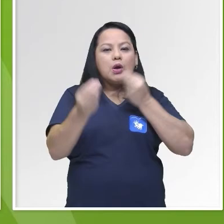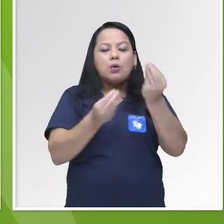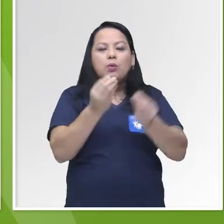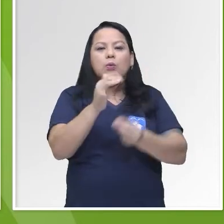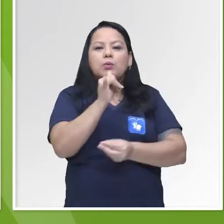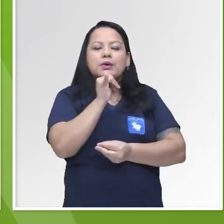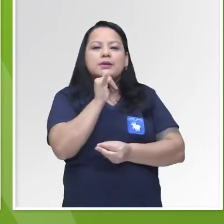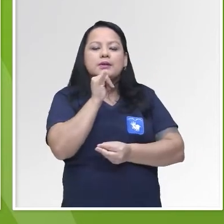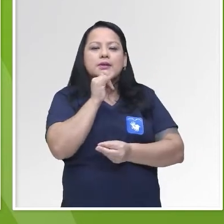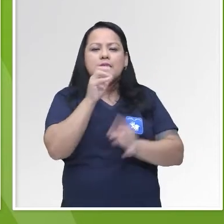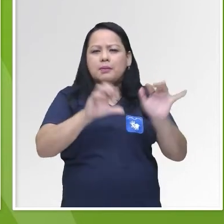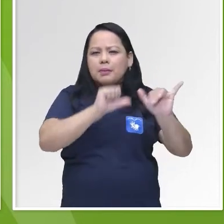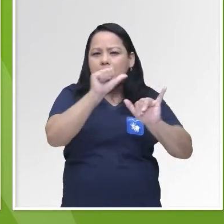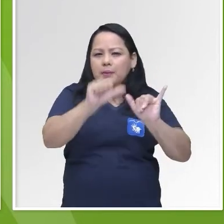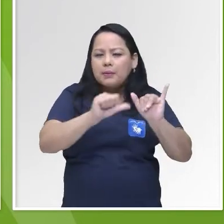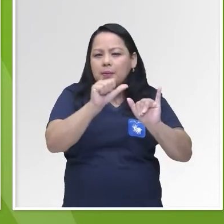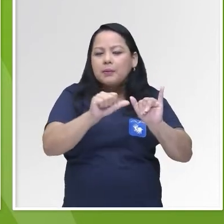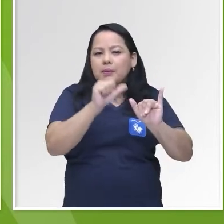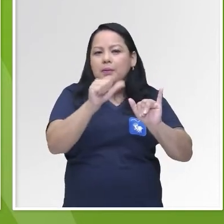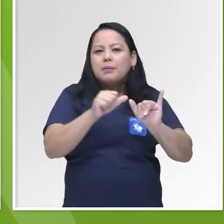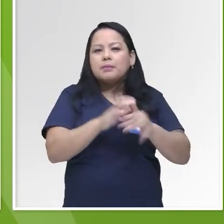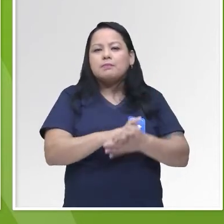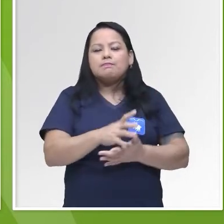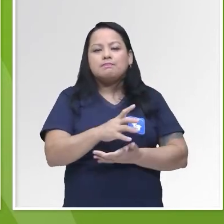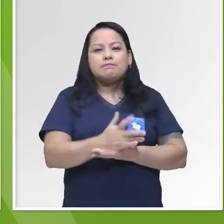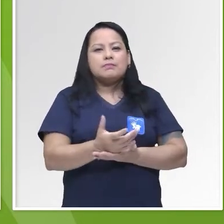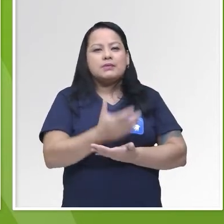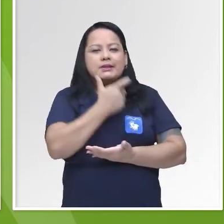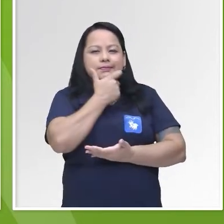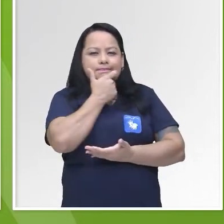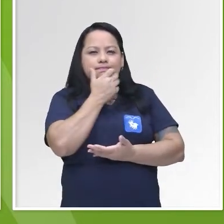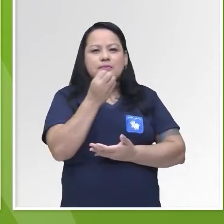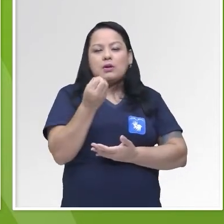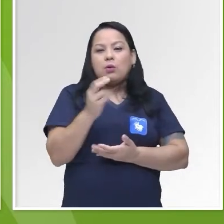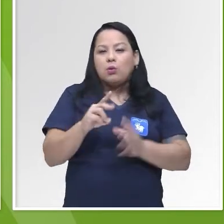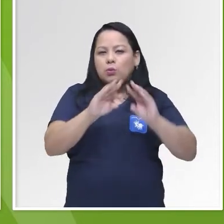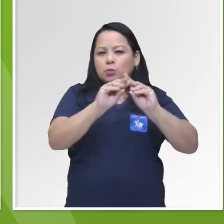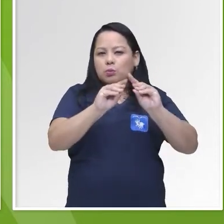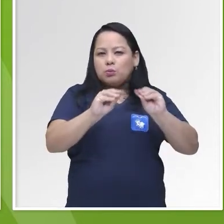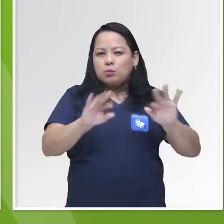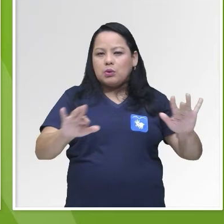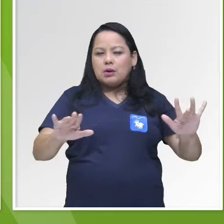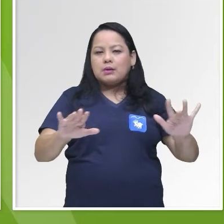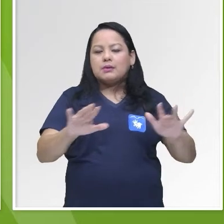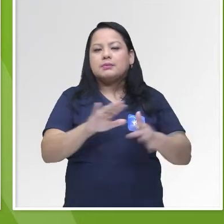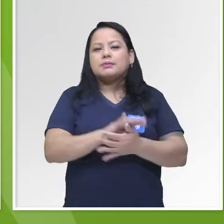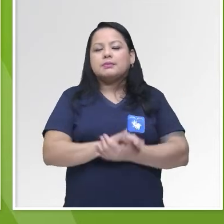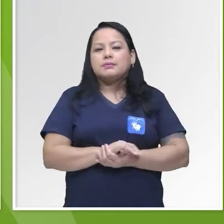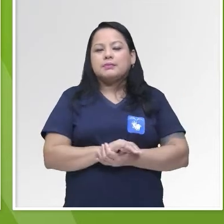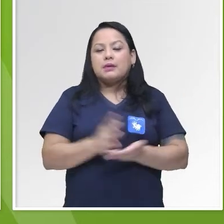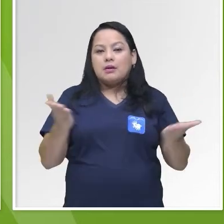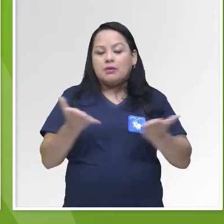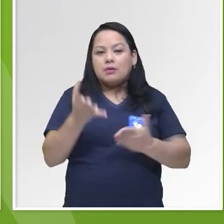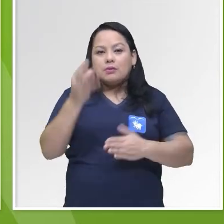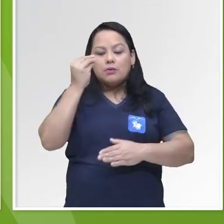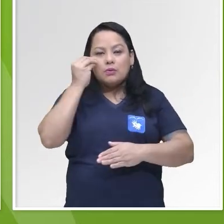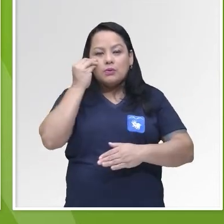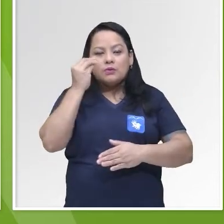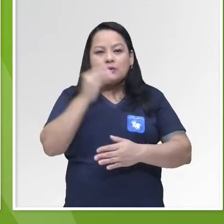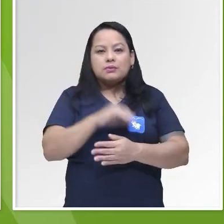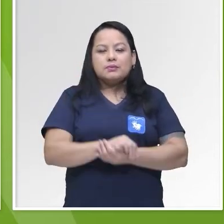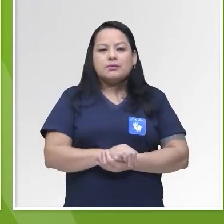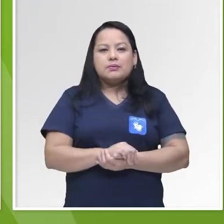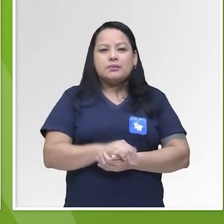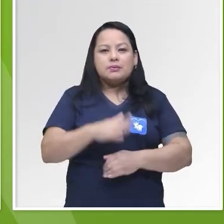exemplo de uma reação de análise ou decomposição. Então, vamos assistir aí os melhores momentos